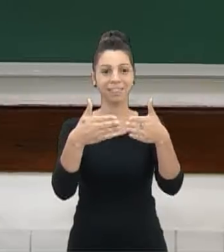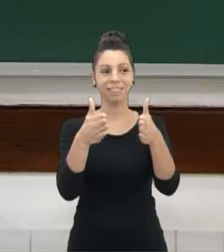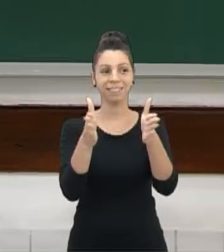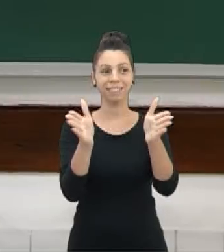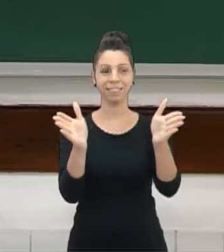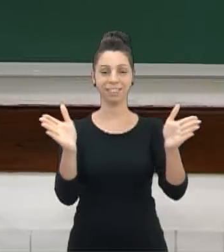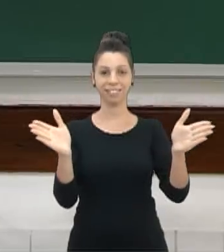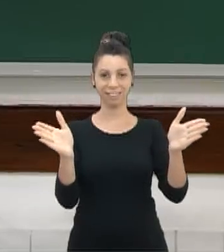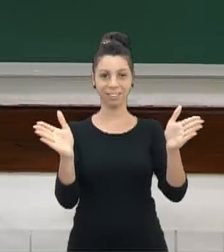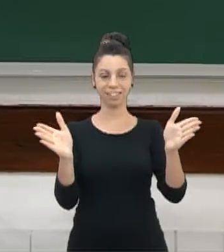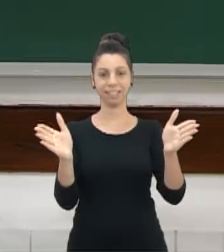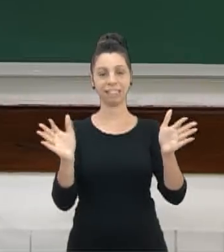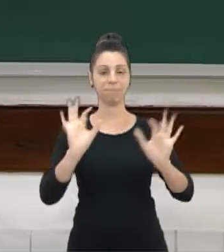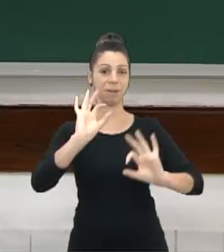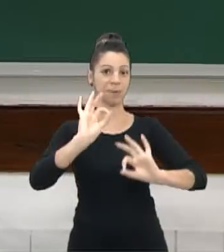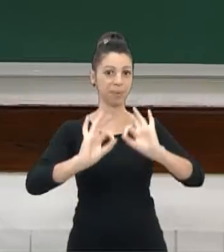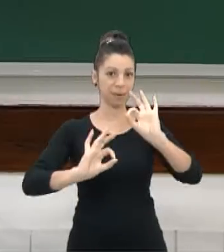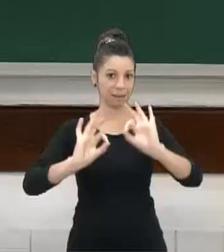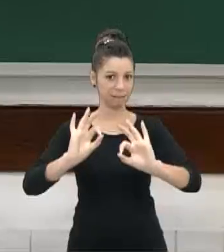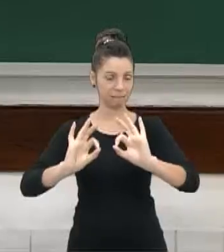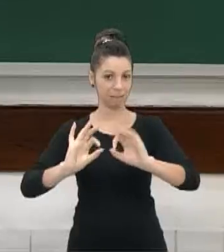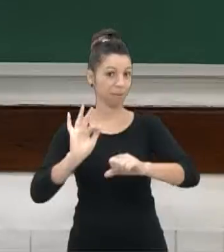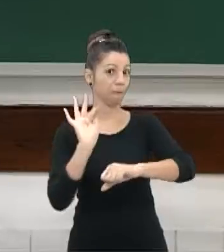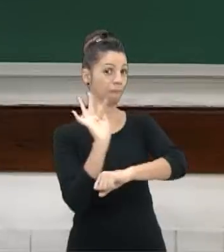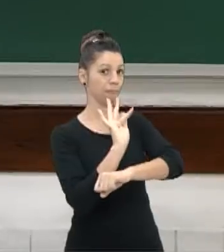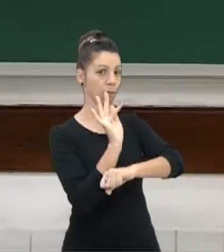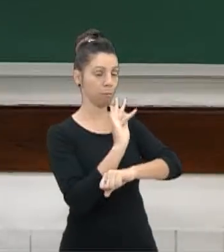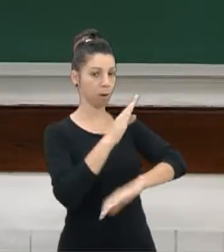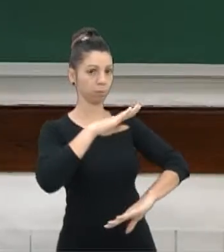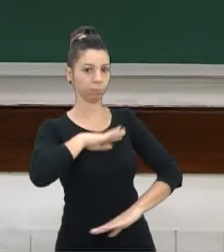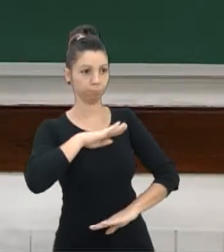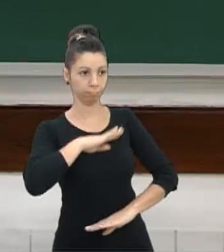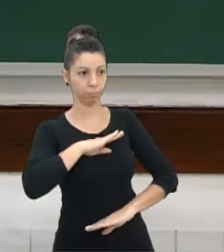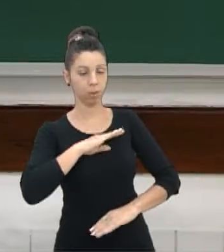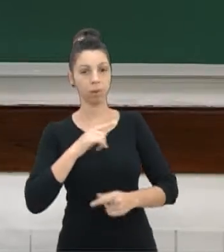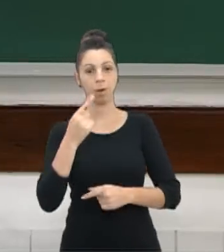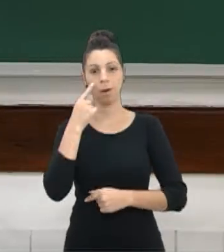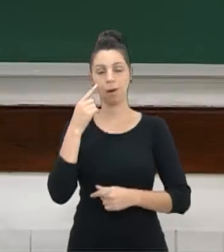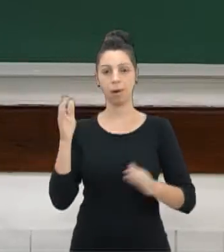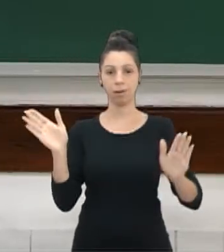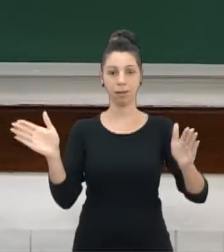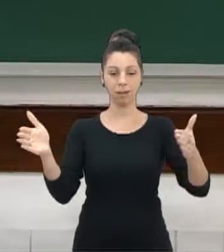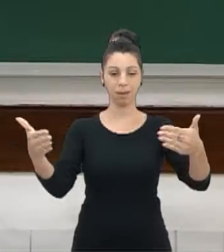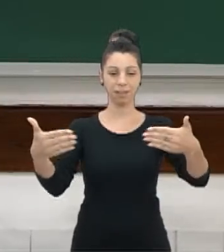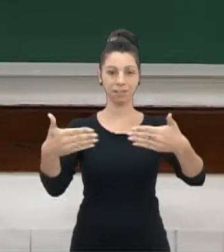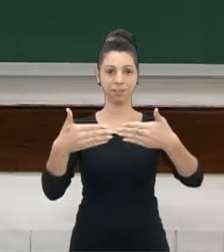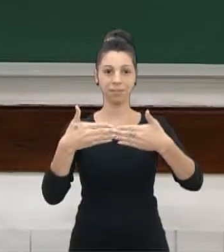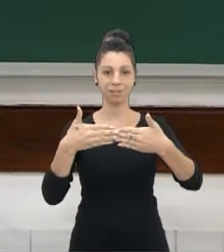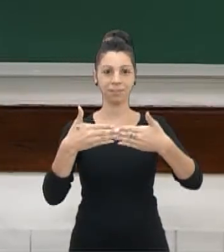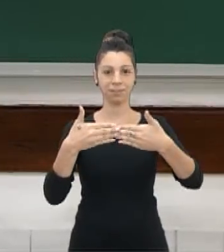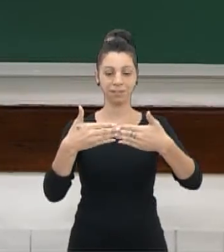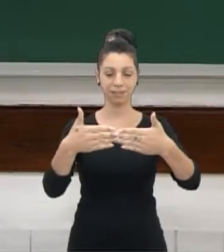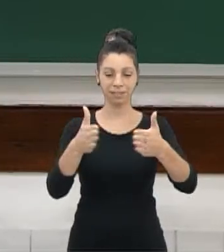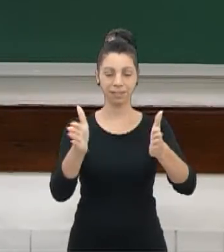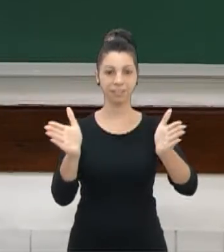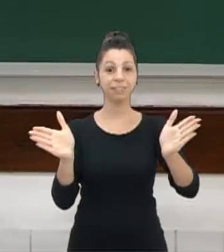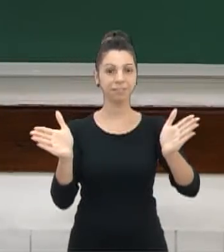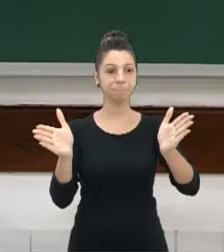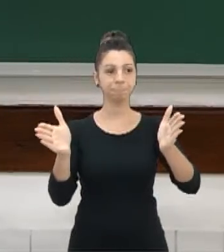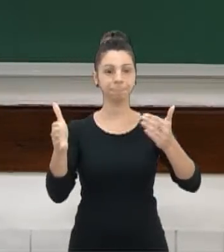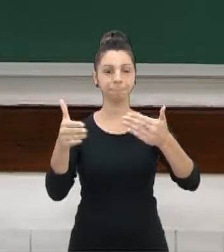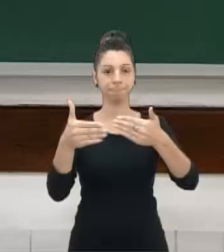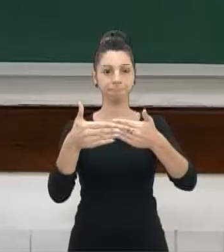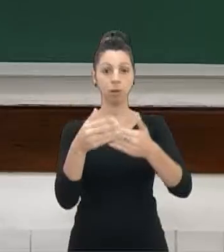para cerimônias, para coisas mais formais, ó. Que ele faz uma janelinha, ó. Né? Então, a ideia é de janela. Ele tem